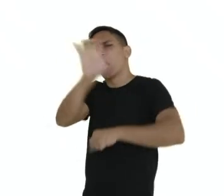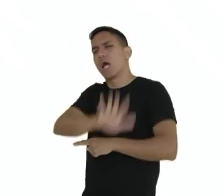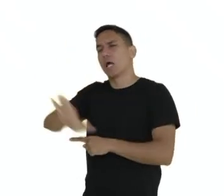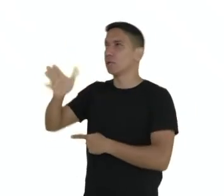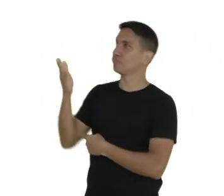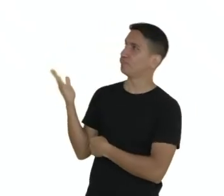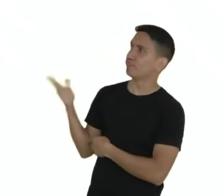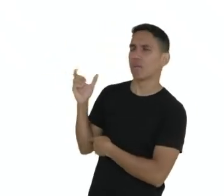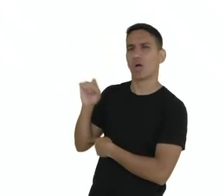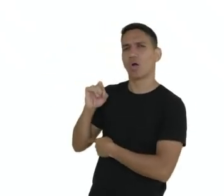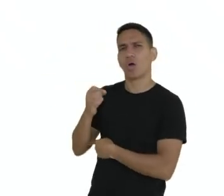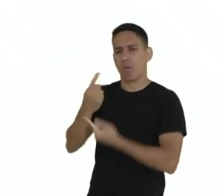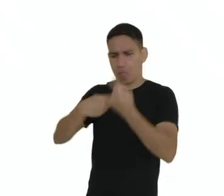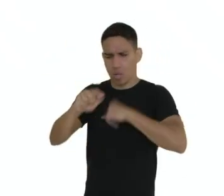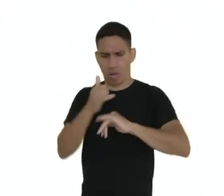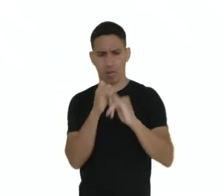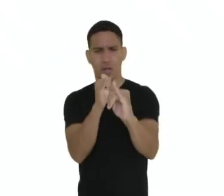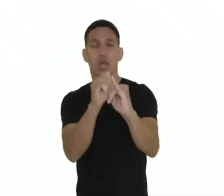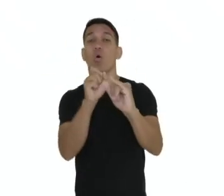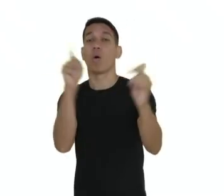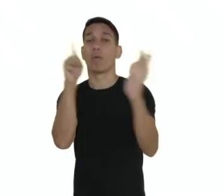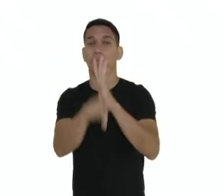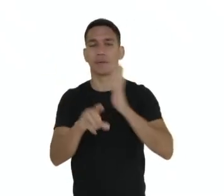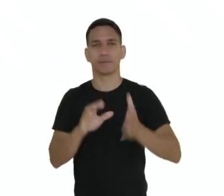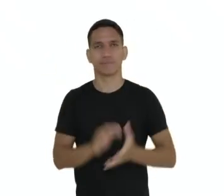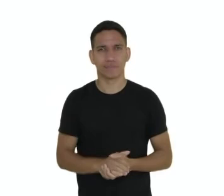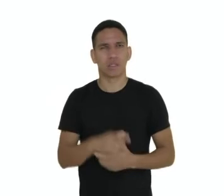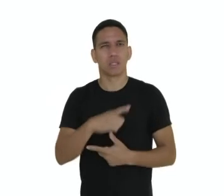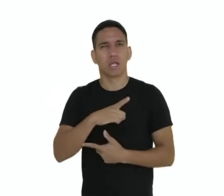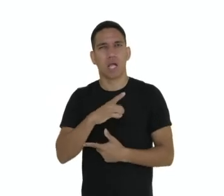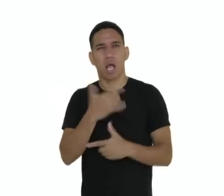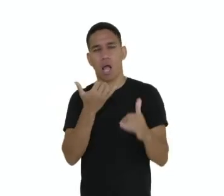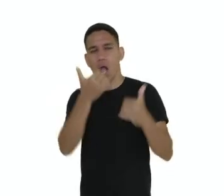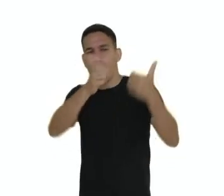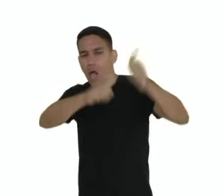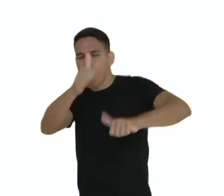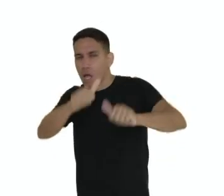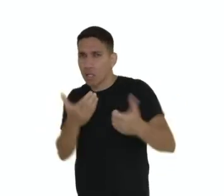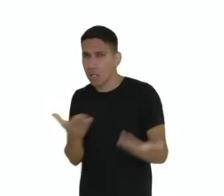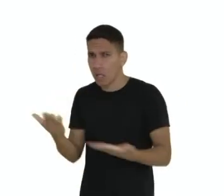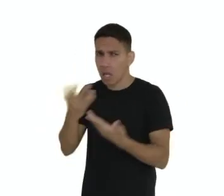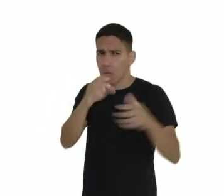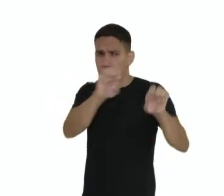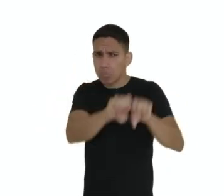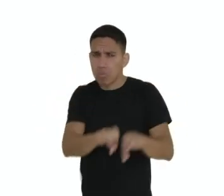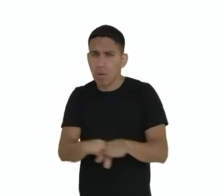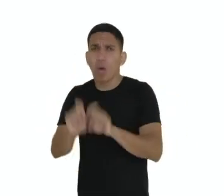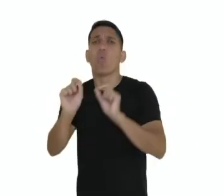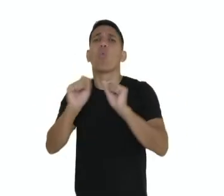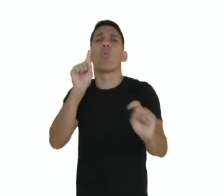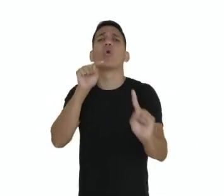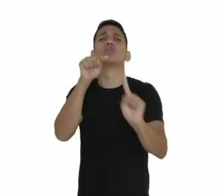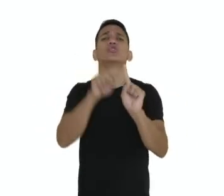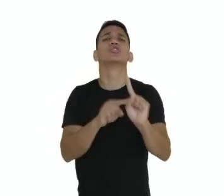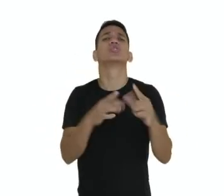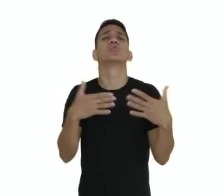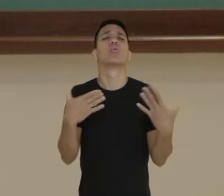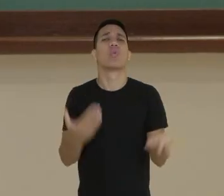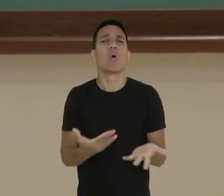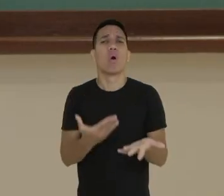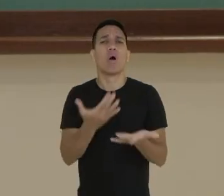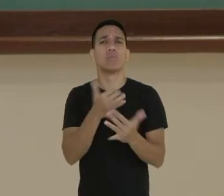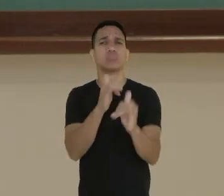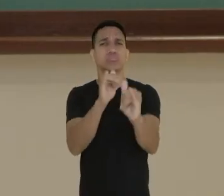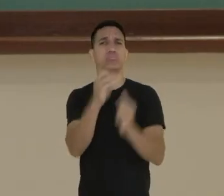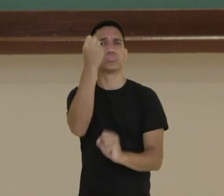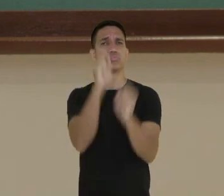essa geração de energia aqui, a pergunta é, analisando esse esquema, é possível se identificar qual tipo de usina